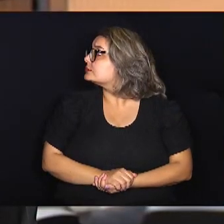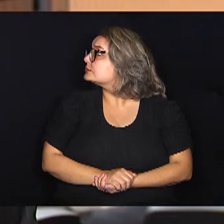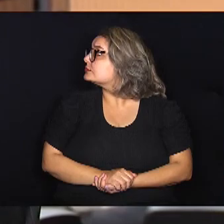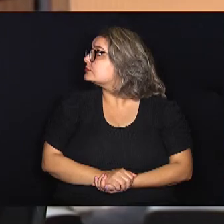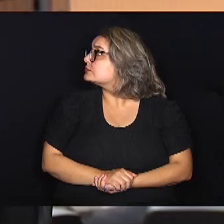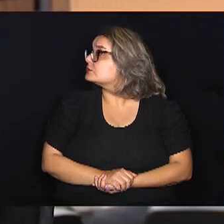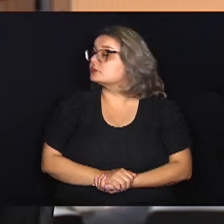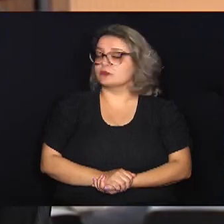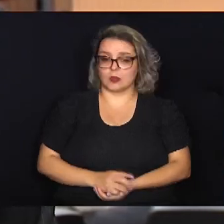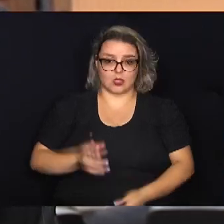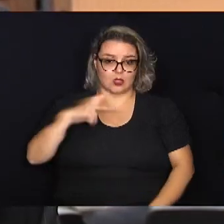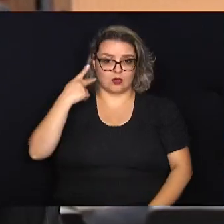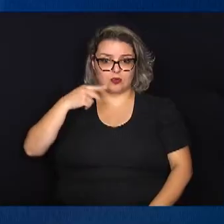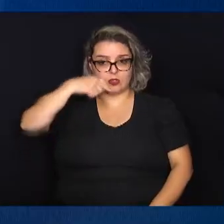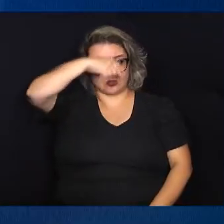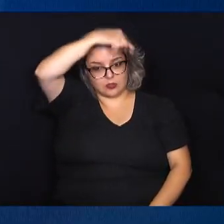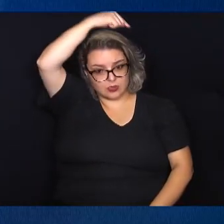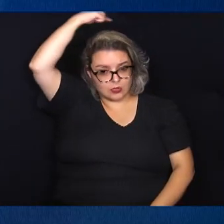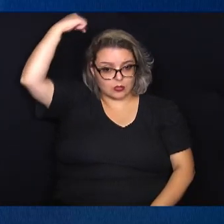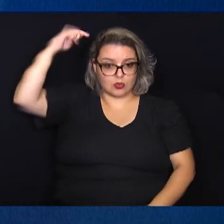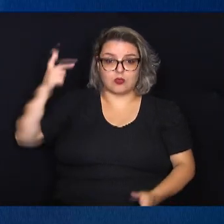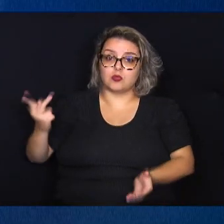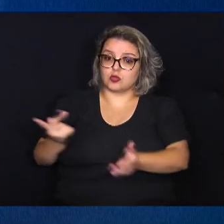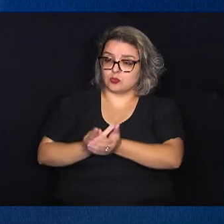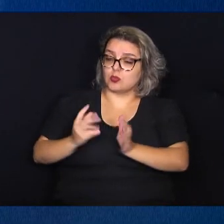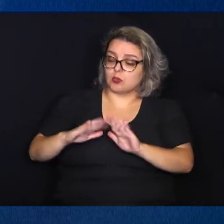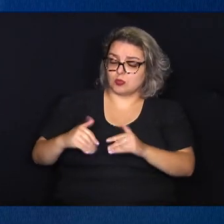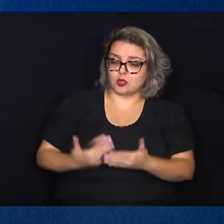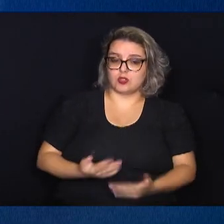O vereador Paulo Gaspar protocolou o requerimento